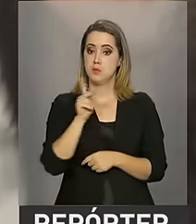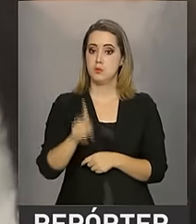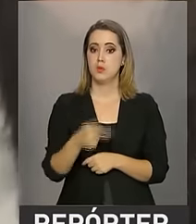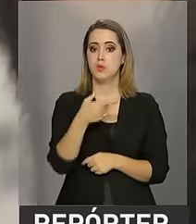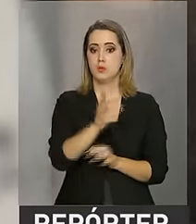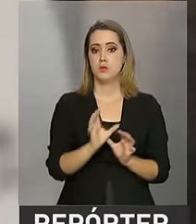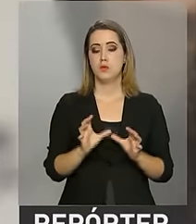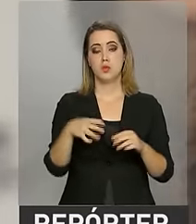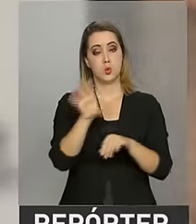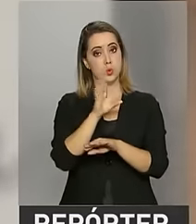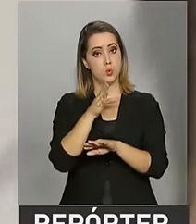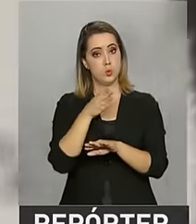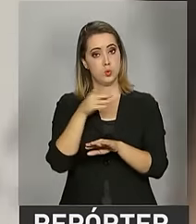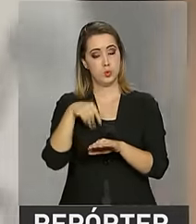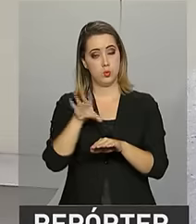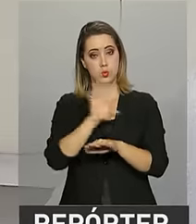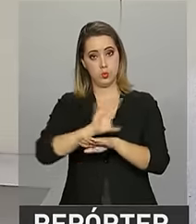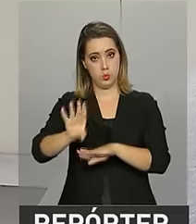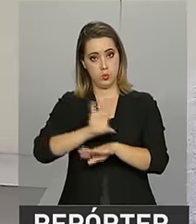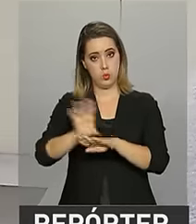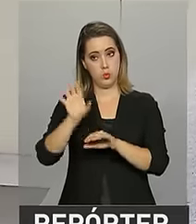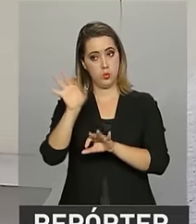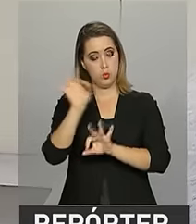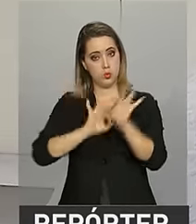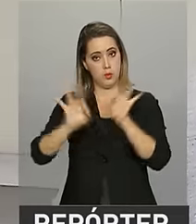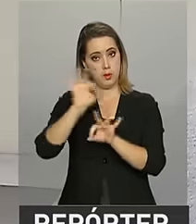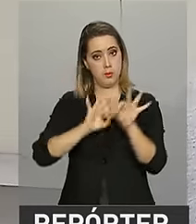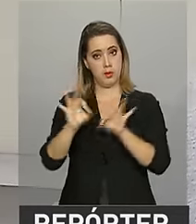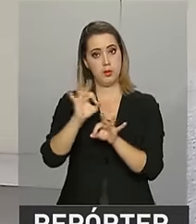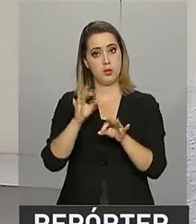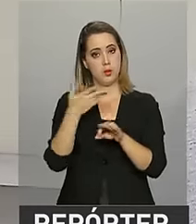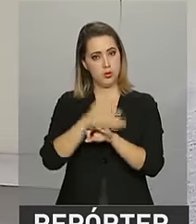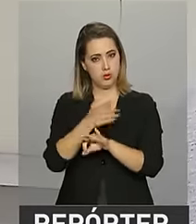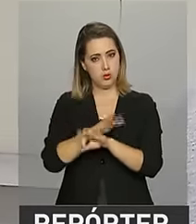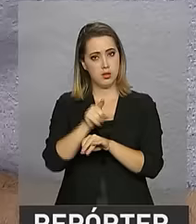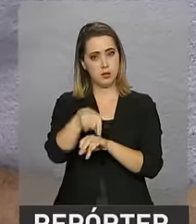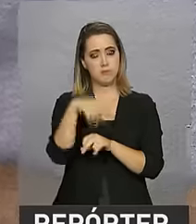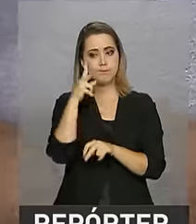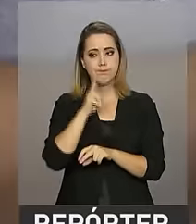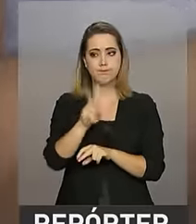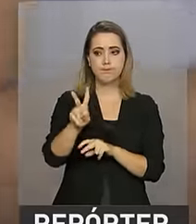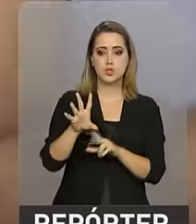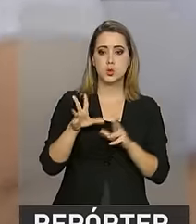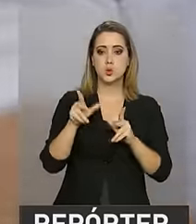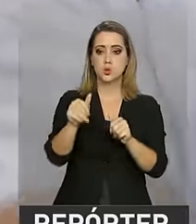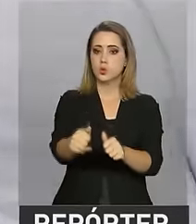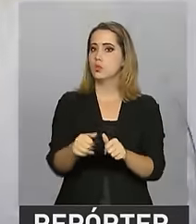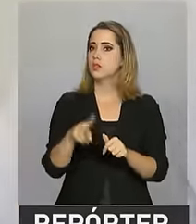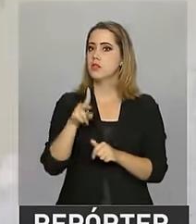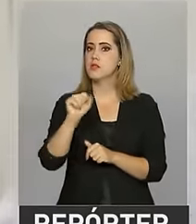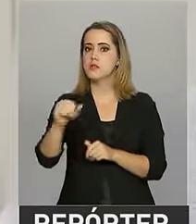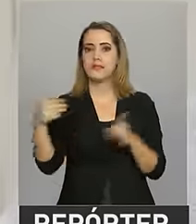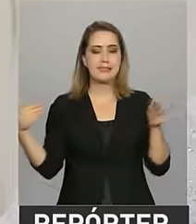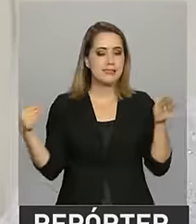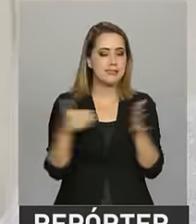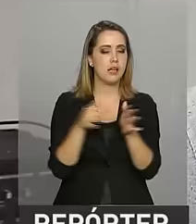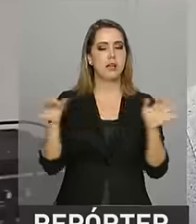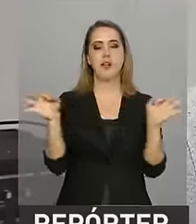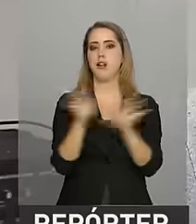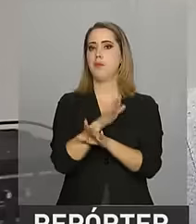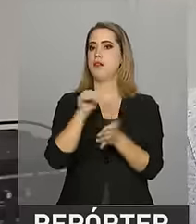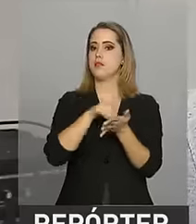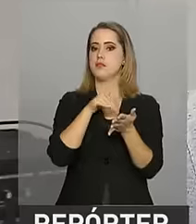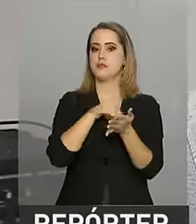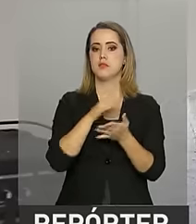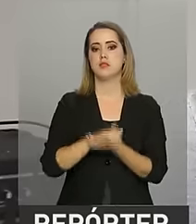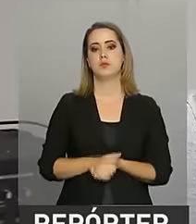rede de curso preparatório de Brasília recomenda que o candidato monitore as vagas até o encerramento das inscrições e também